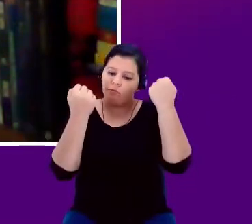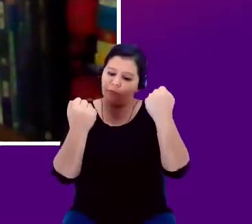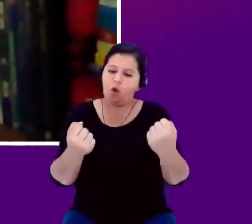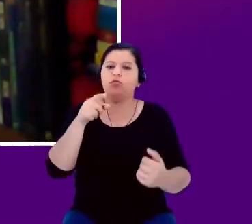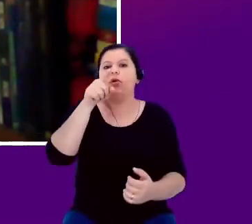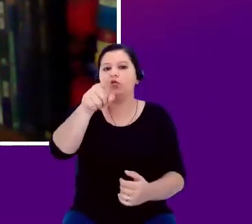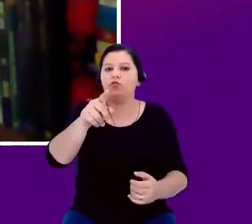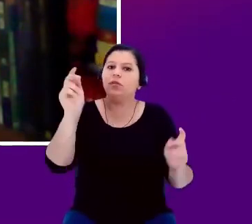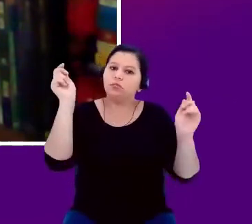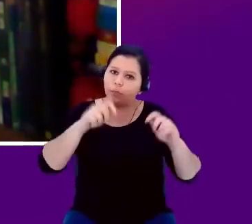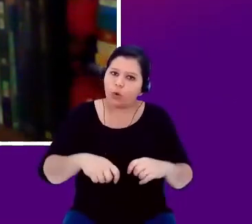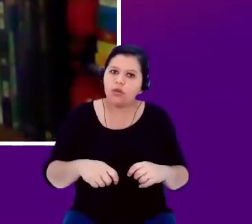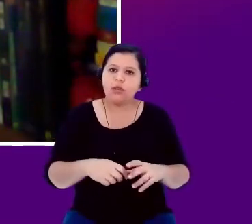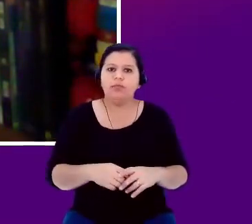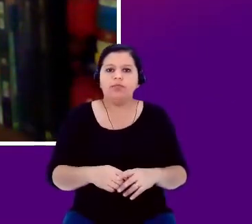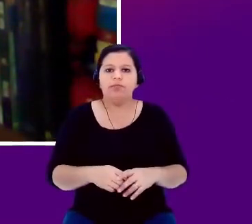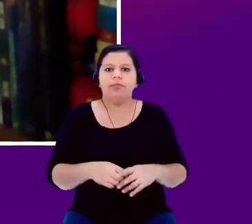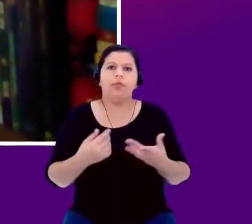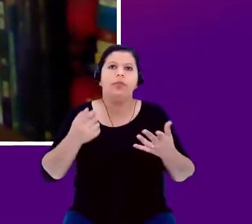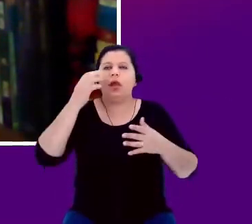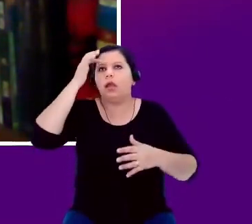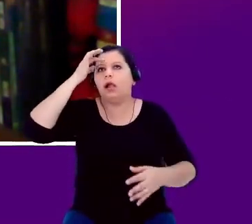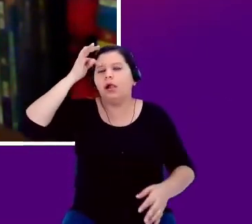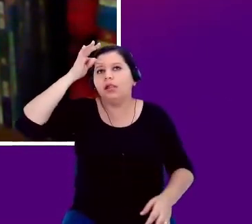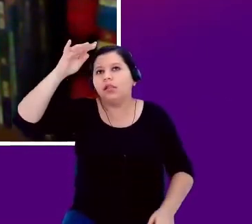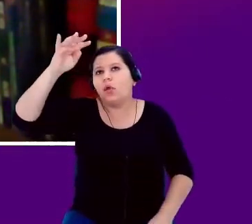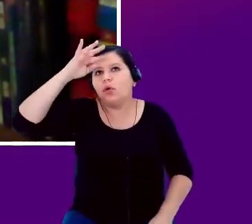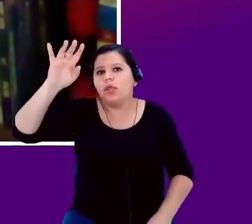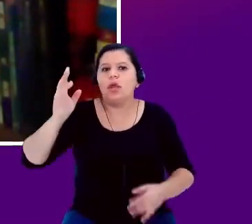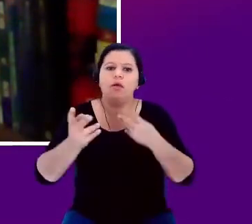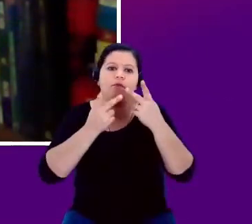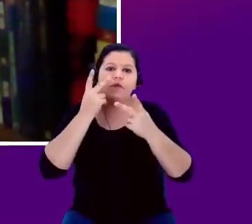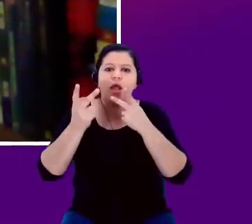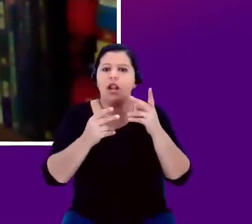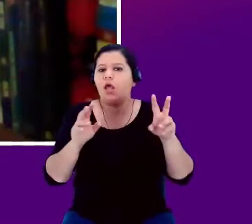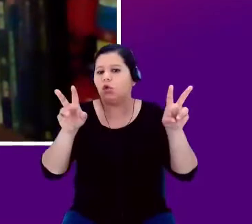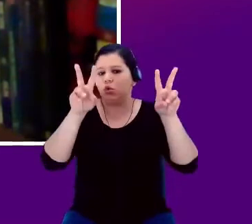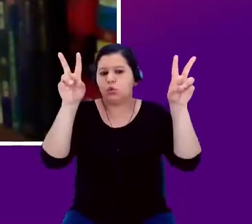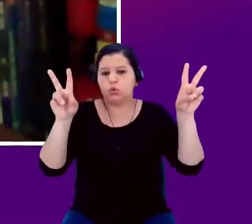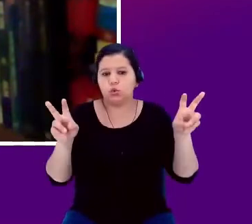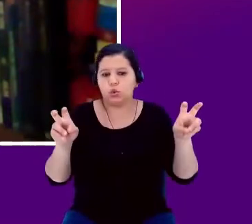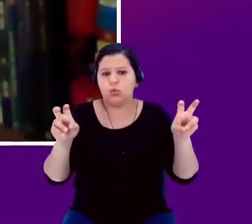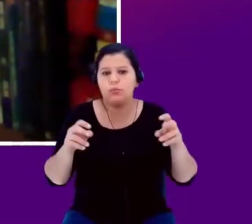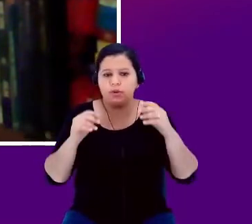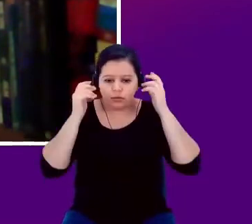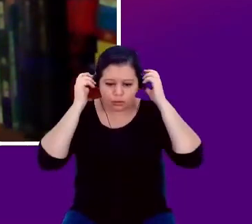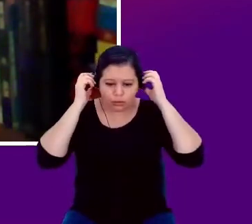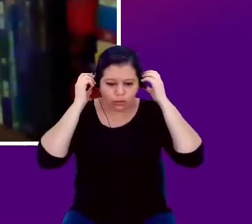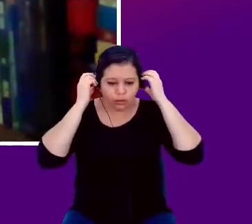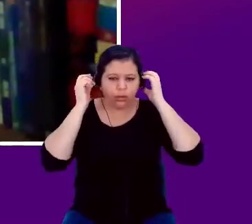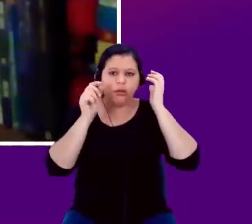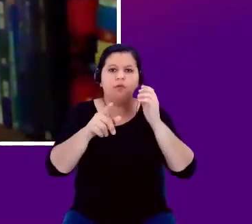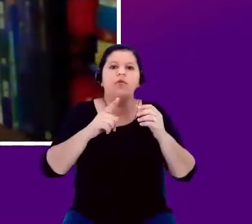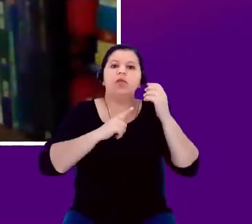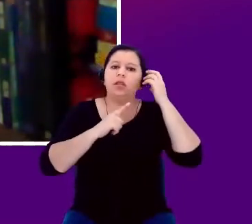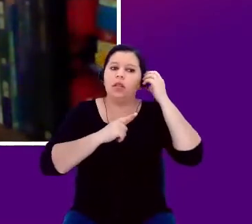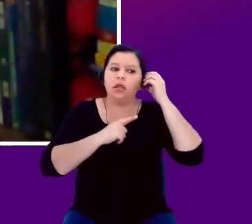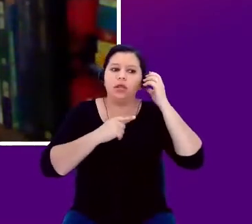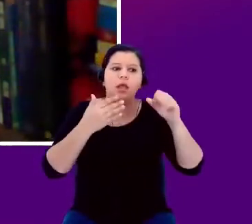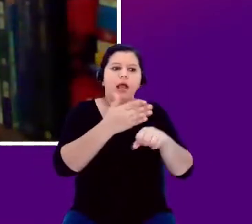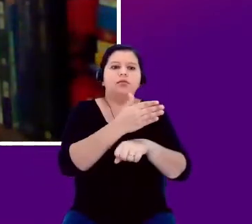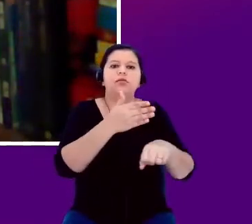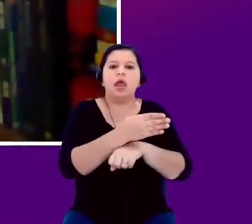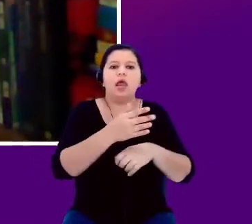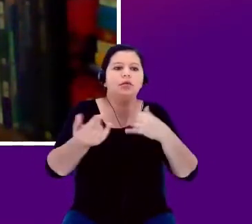Na teoria fala-se sobre mercados completos, né? Um mercado que, de fato, você tem acesso a todas